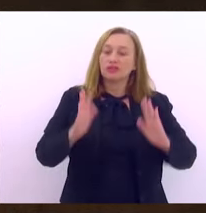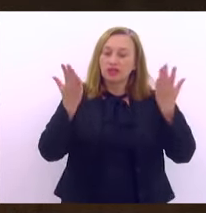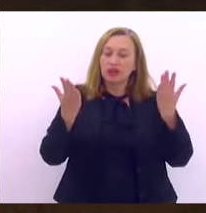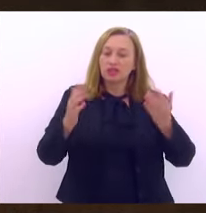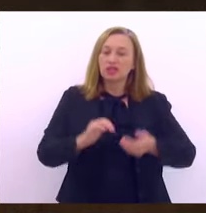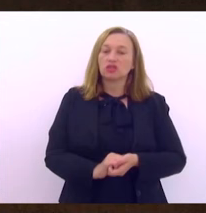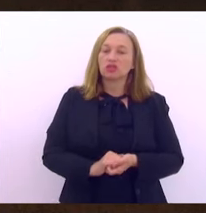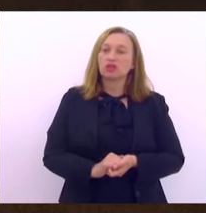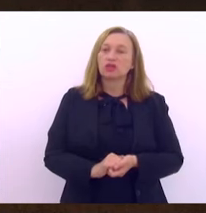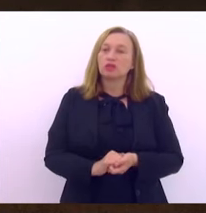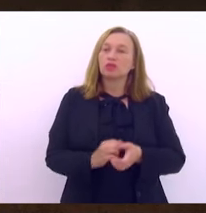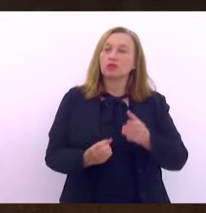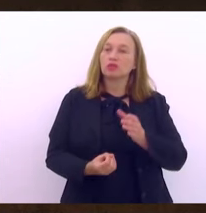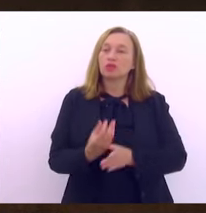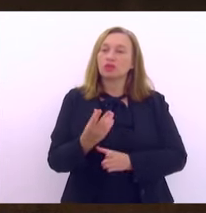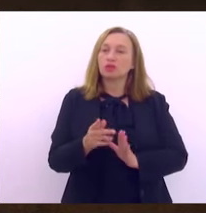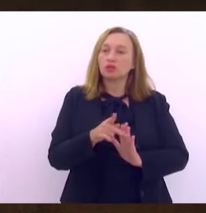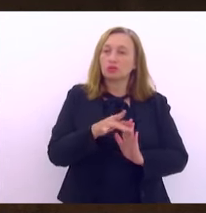eu protocolei o PL